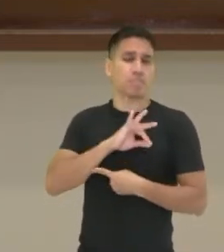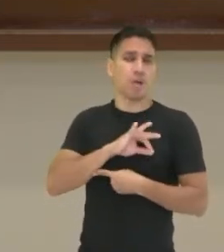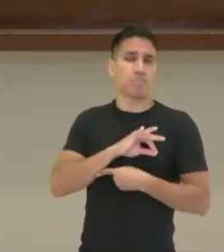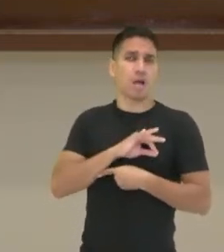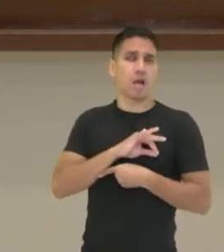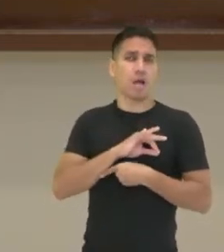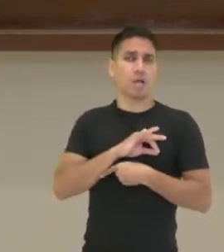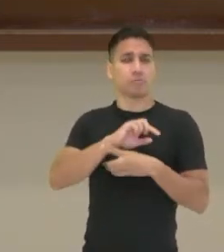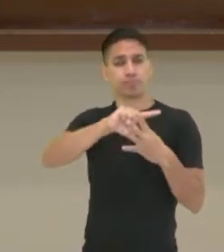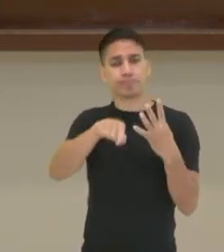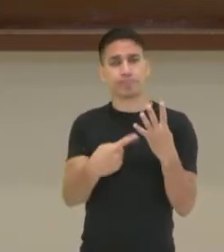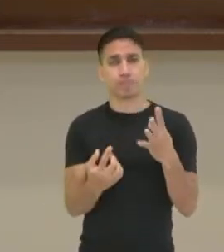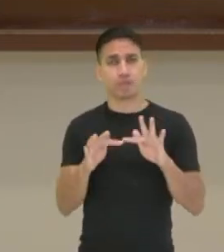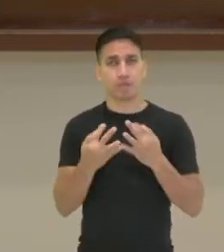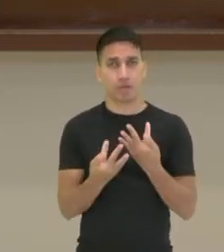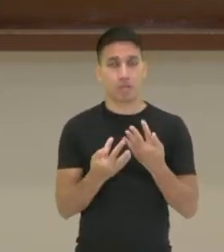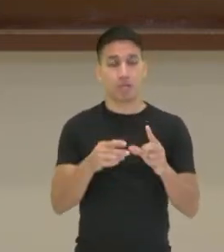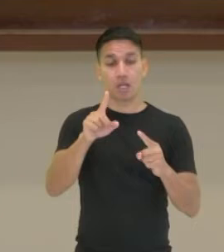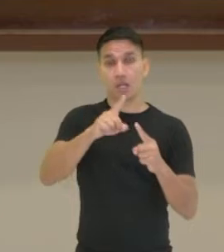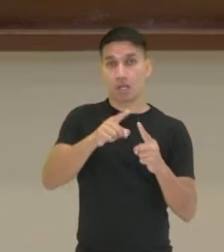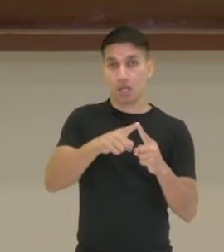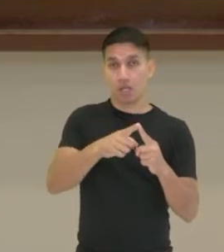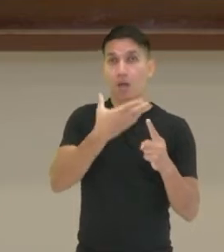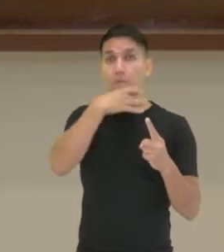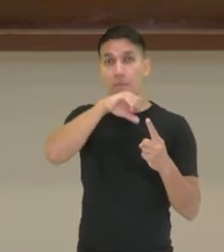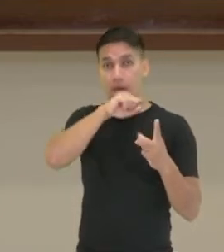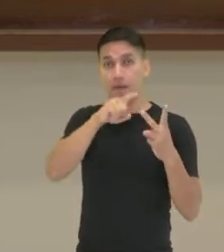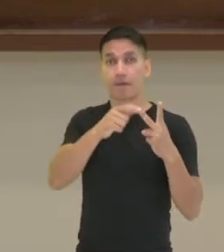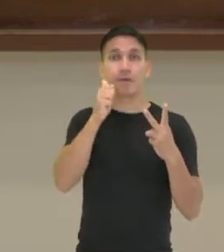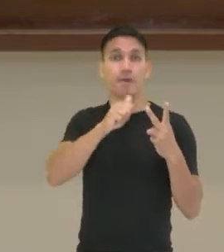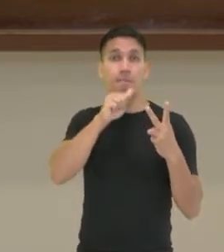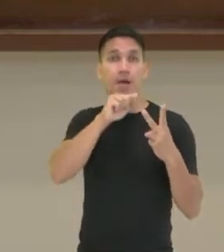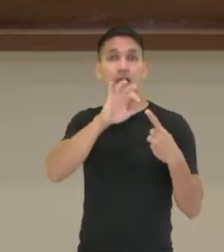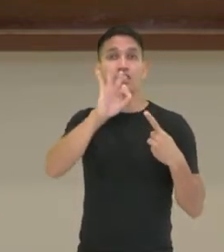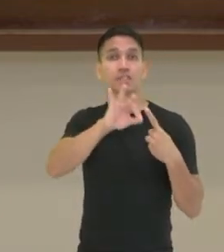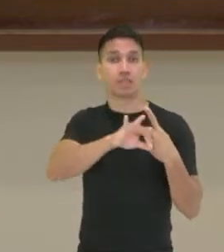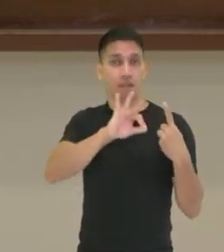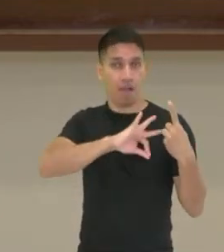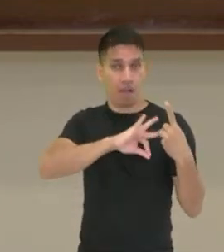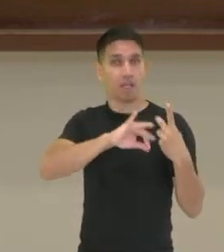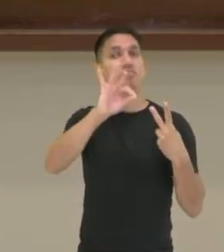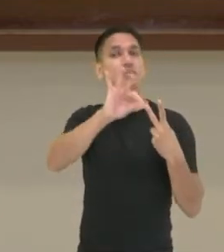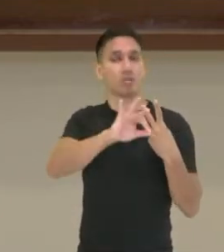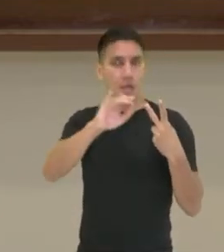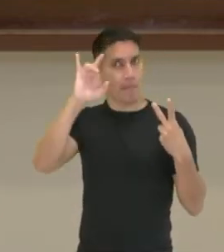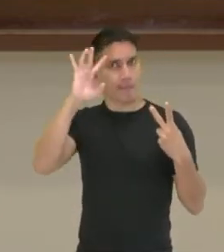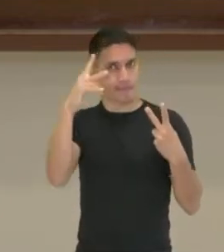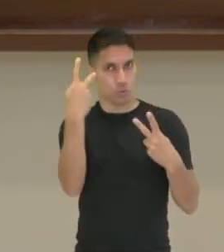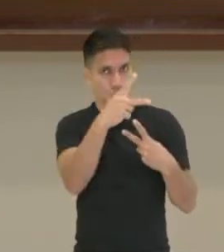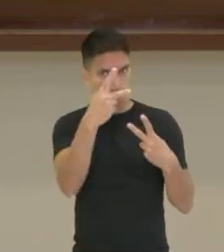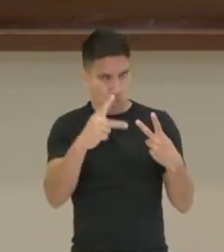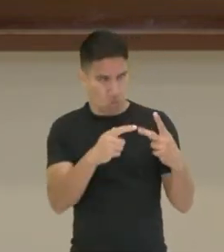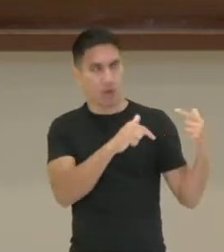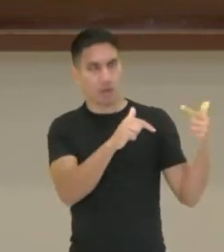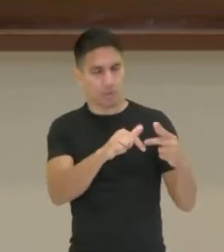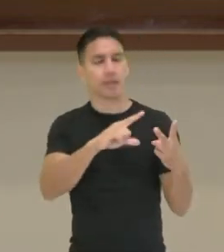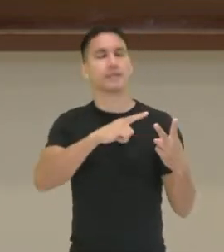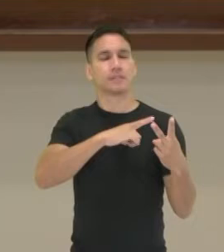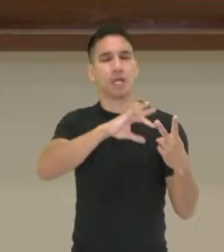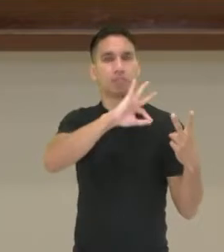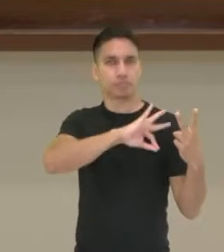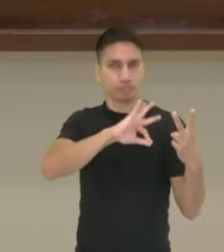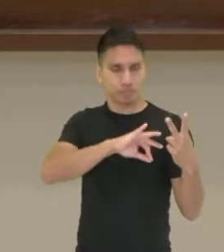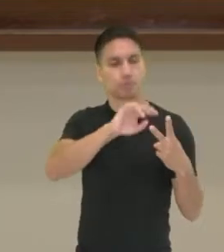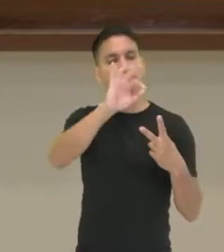o valor que seu pai e a sua mãe geram de renda, vamos imaginar que os dois estão empregados, então tem suas rendas,